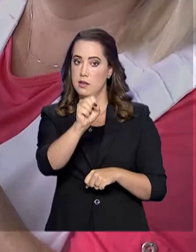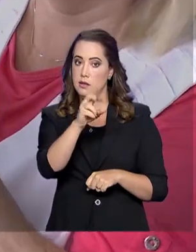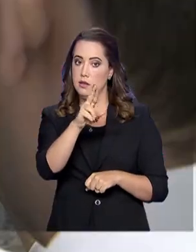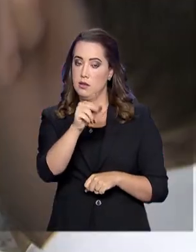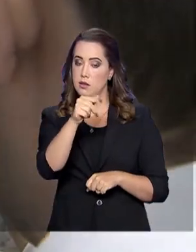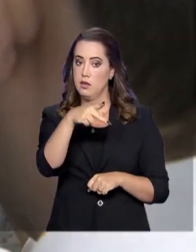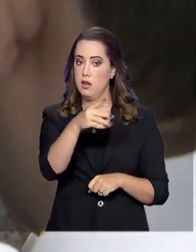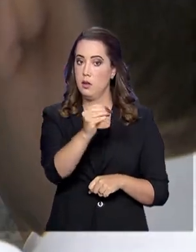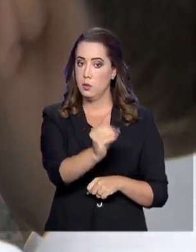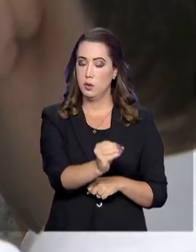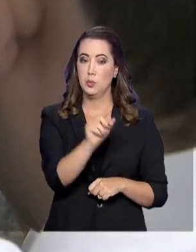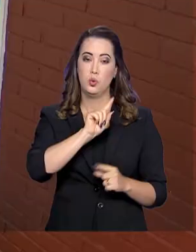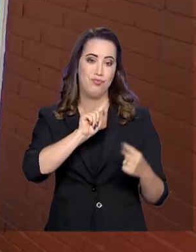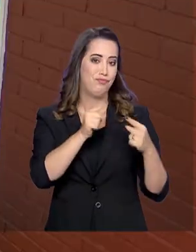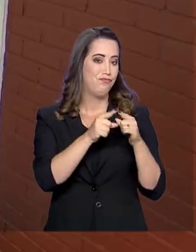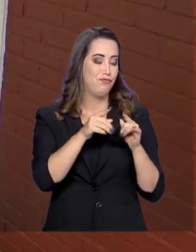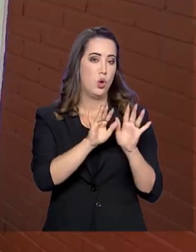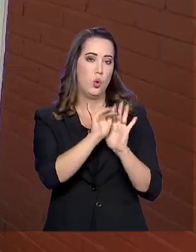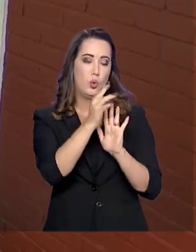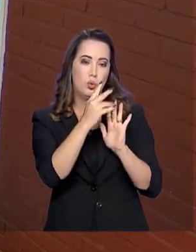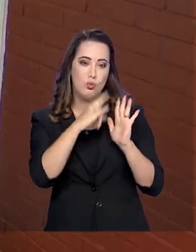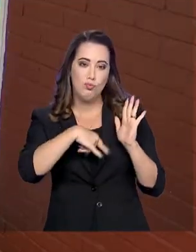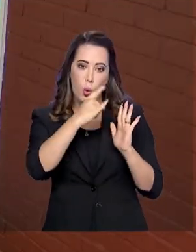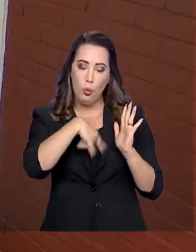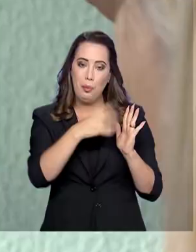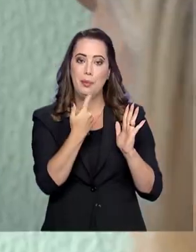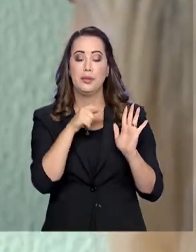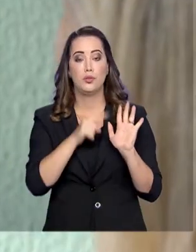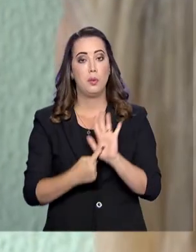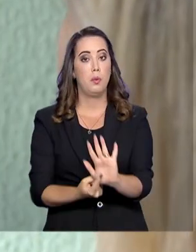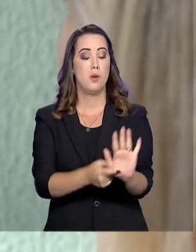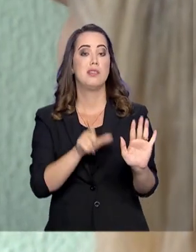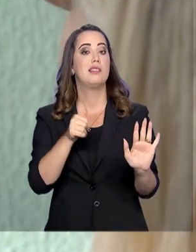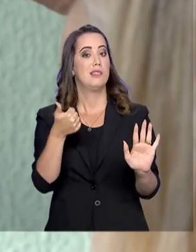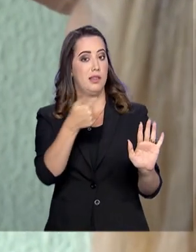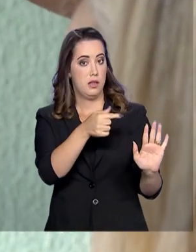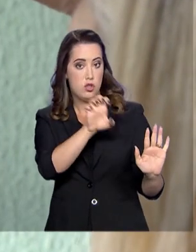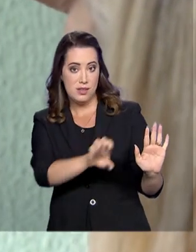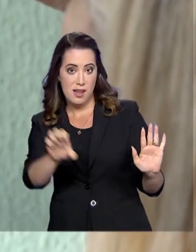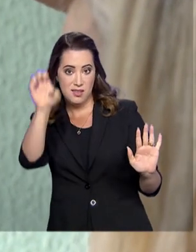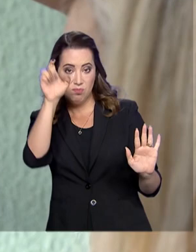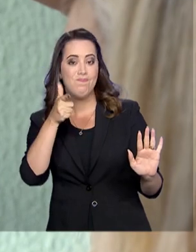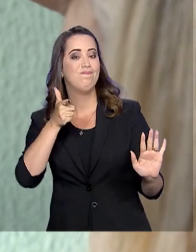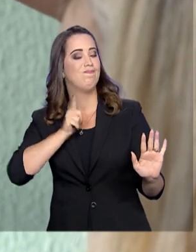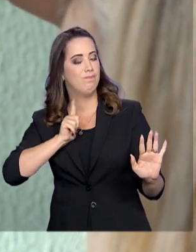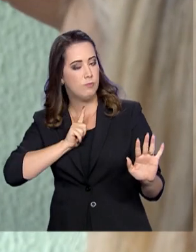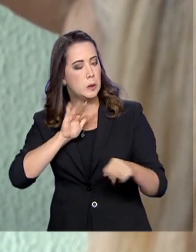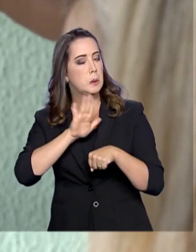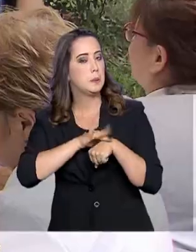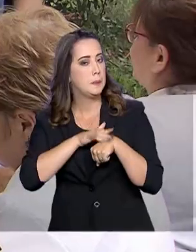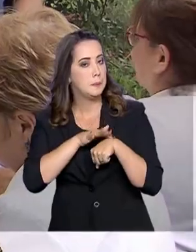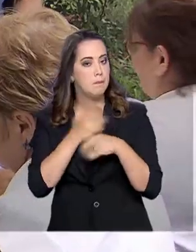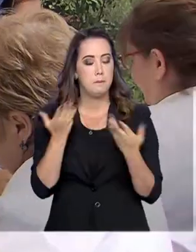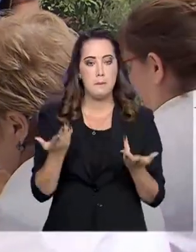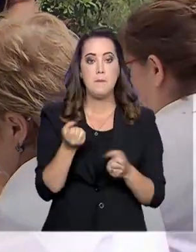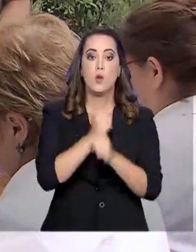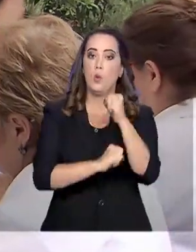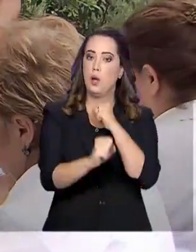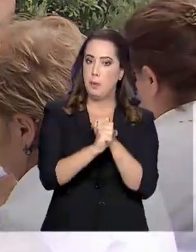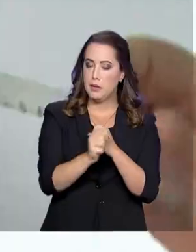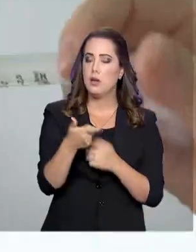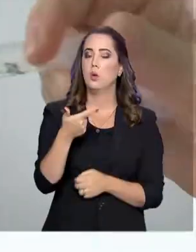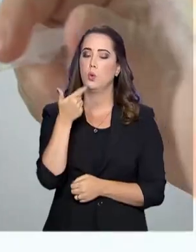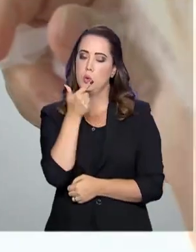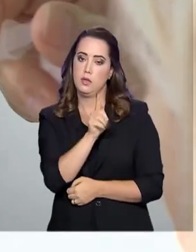o último boletim epidemiológico, há casos da doença em 17 estados. No ano passado, o Brasil atingiu a cobertura de 99